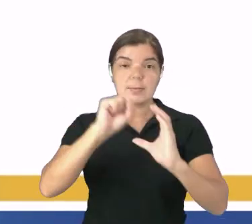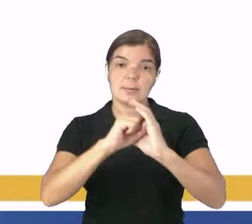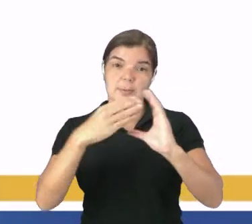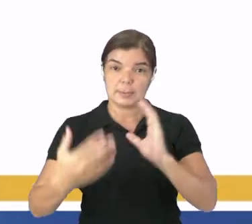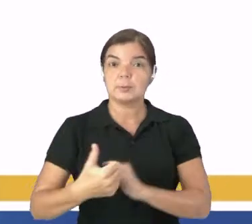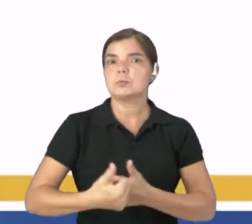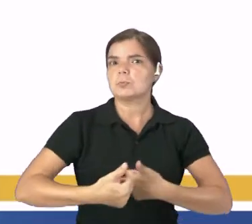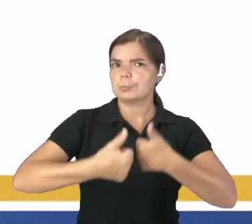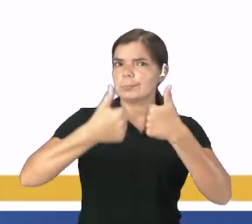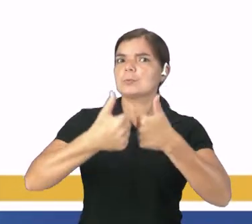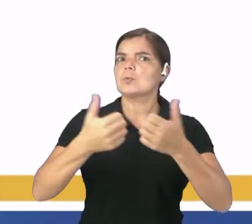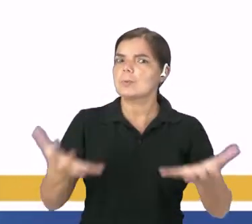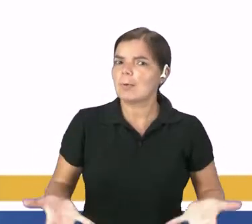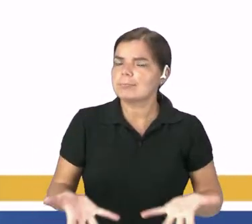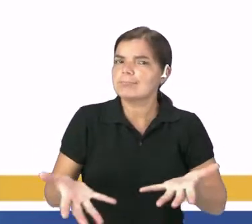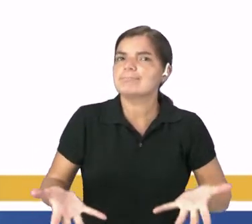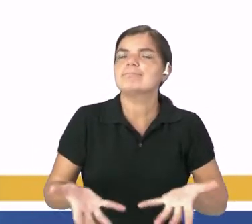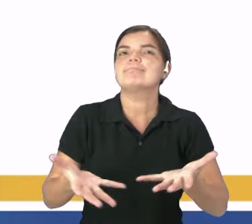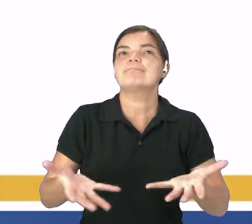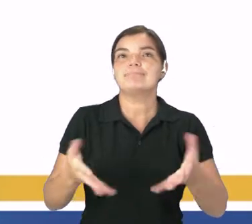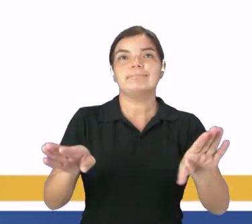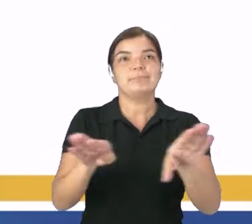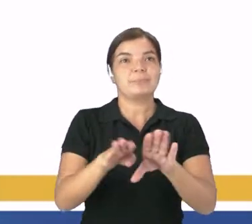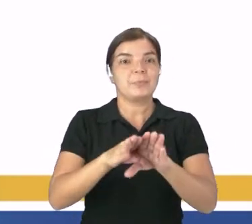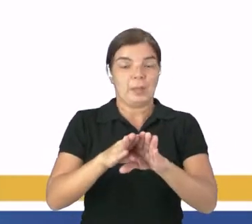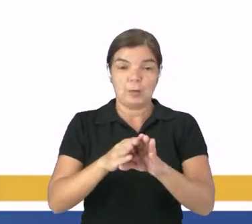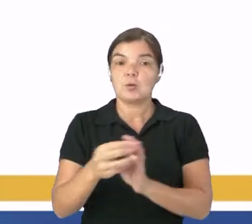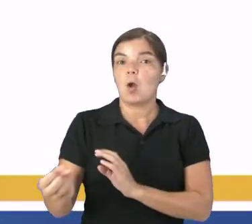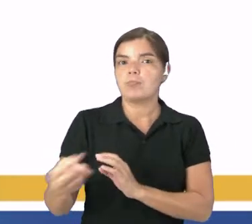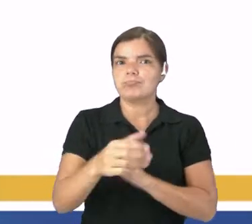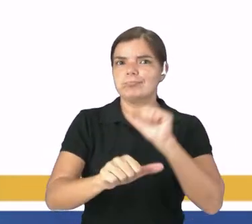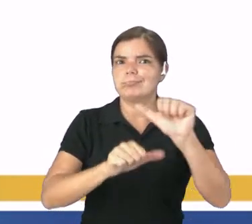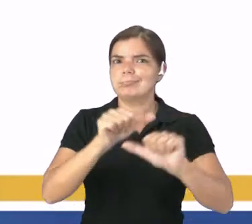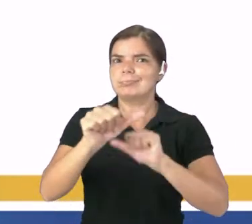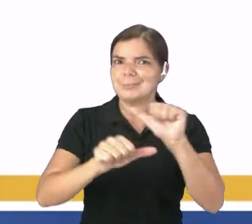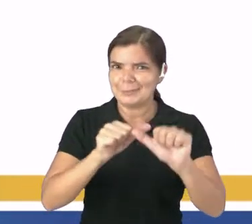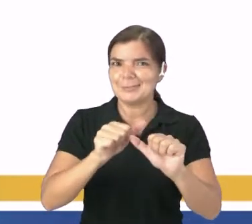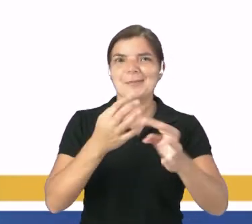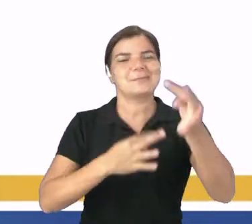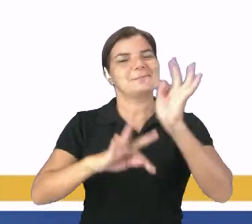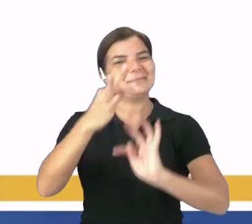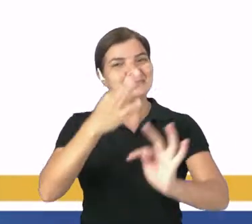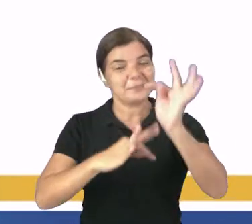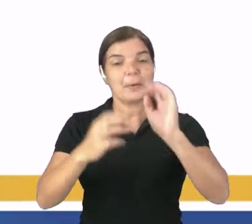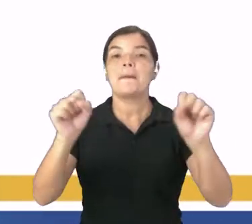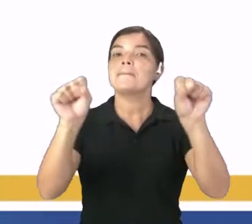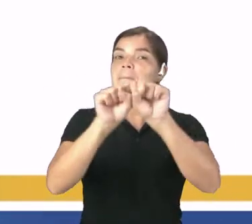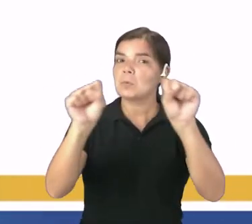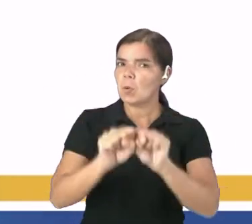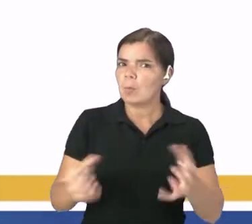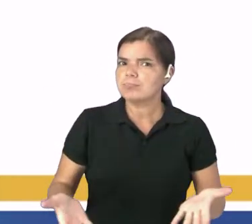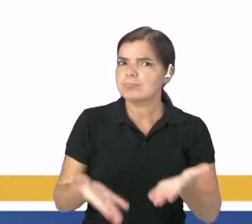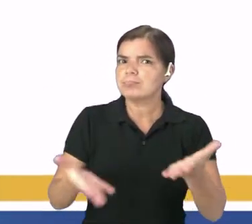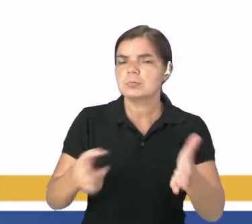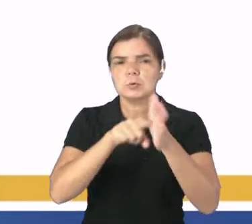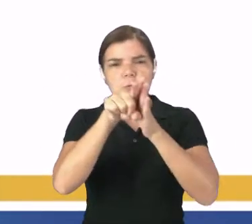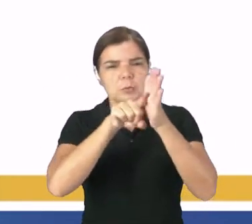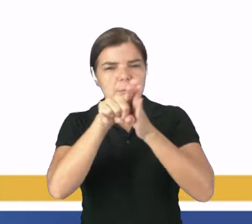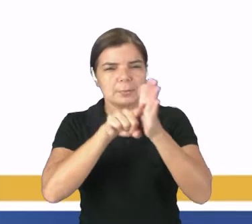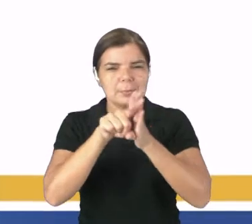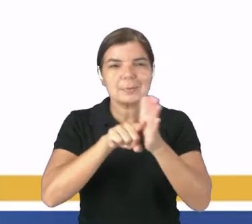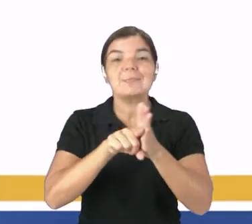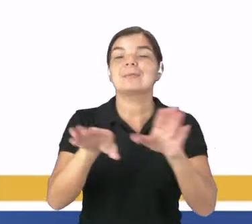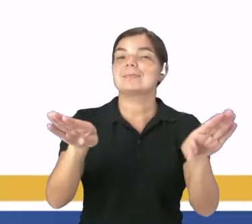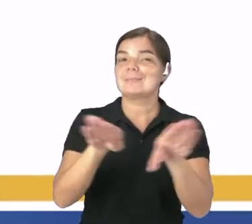características positivas o estímulo à inovação tecnológica, porque esse sistema ele vai incentivar as novas